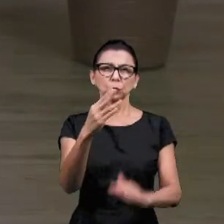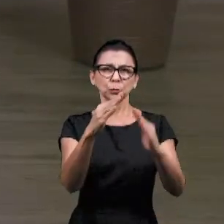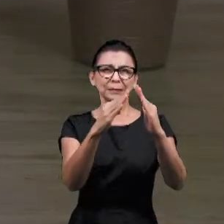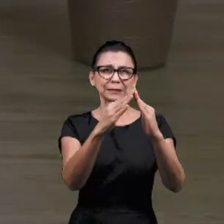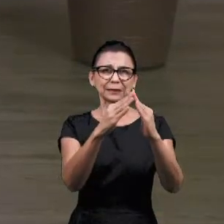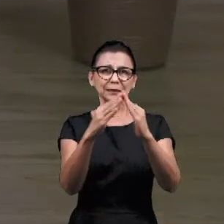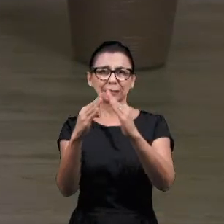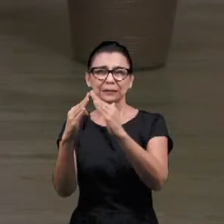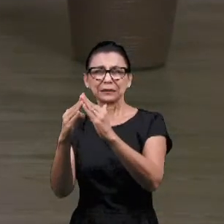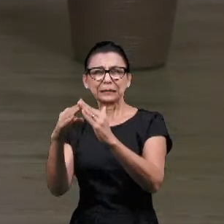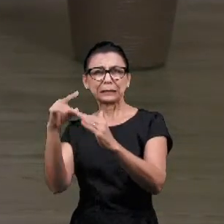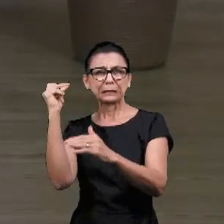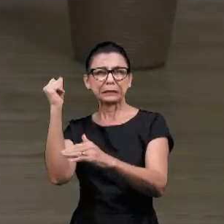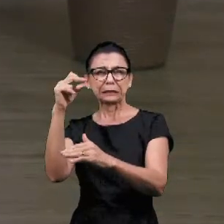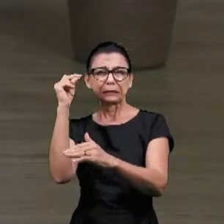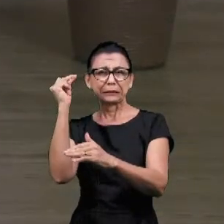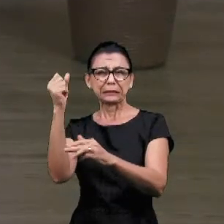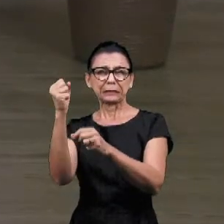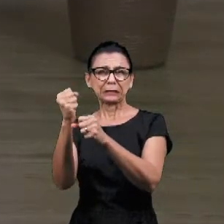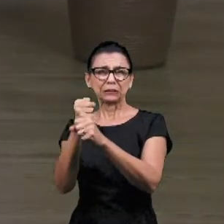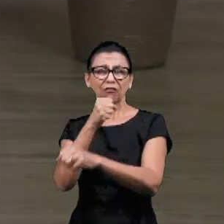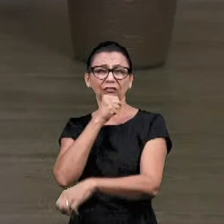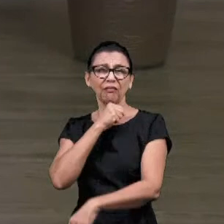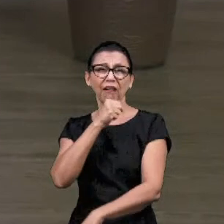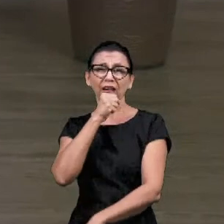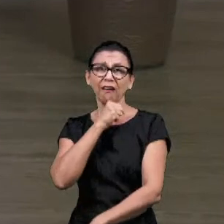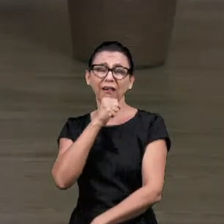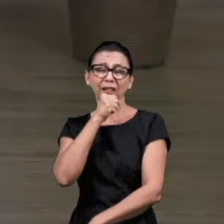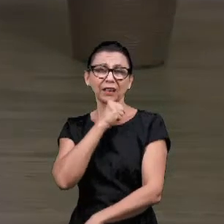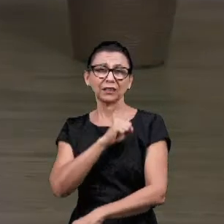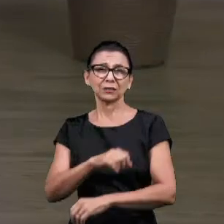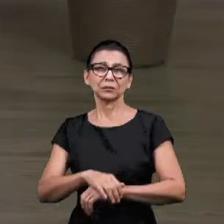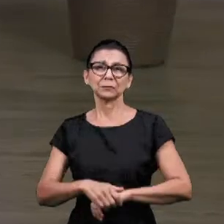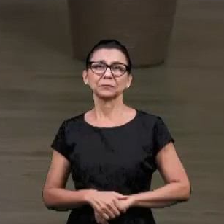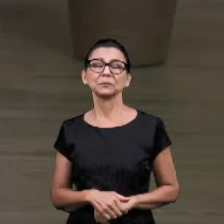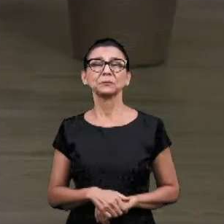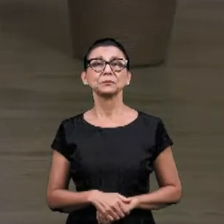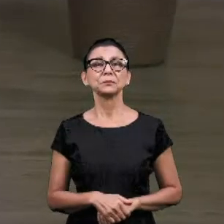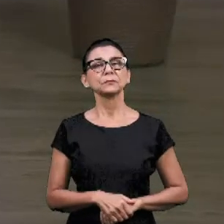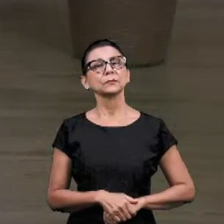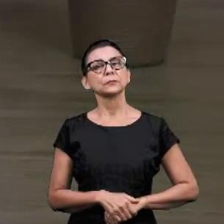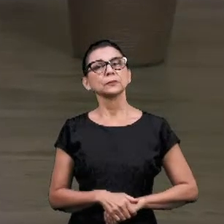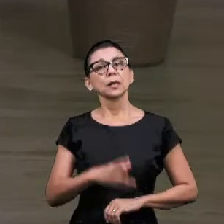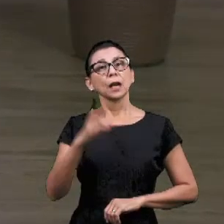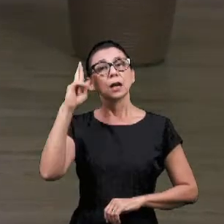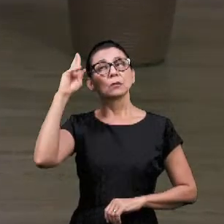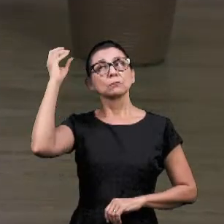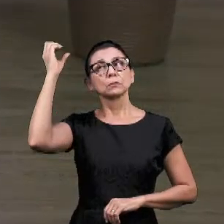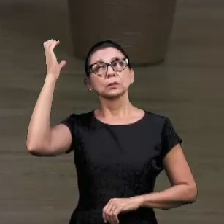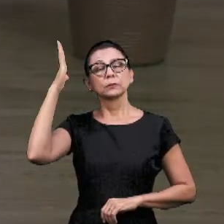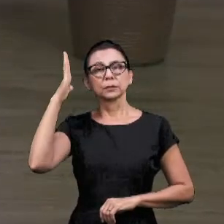lá, não tinha sido feita a construção do Manaim ainda, e o Senhor revelou uma vigília de pastores, para os pastores orarem. Olha,